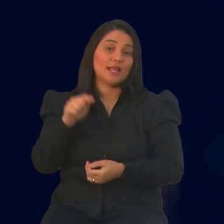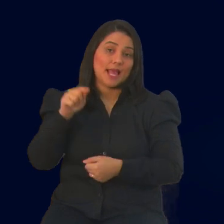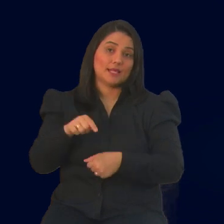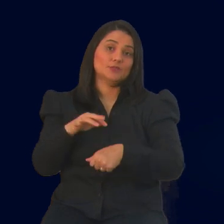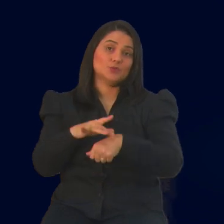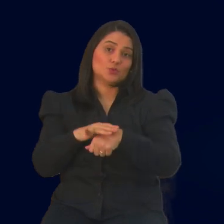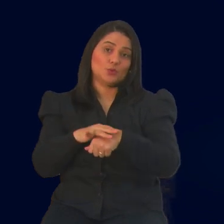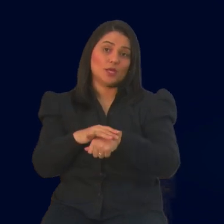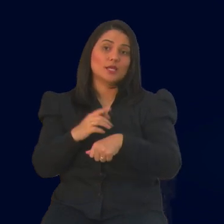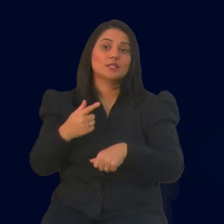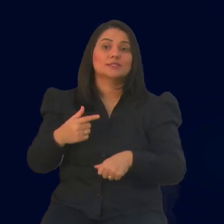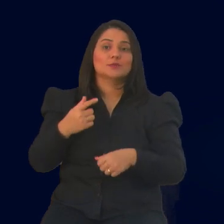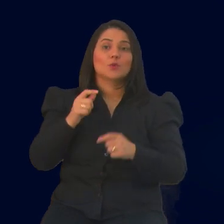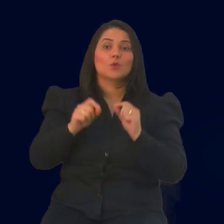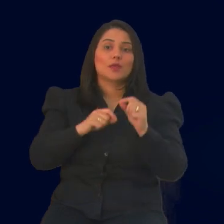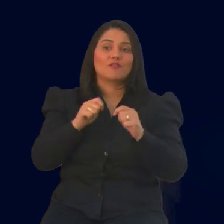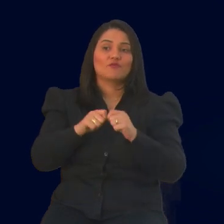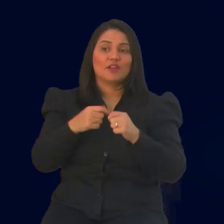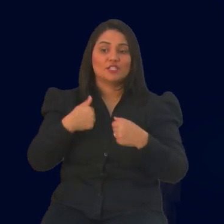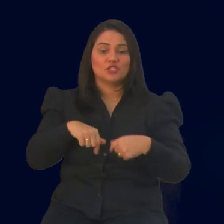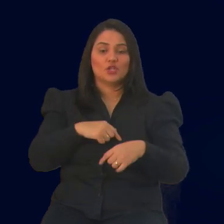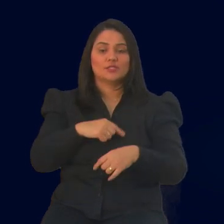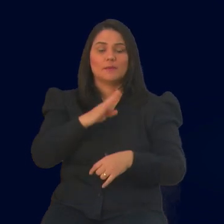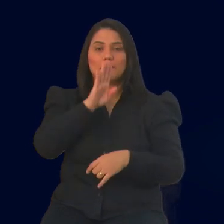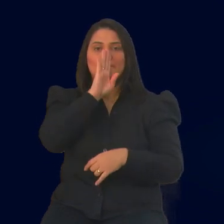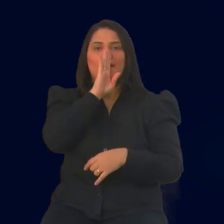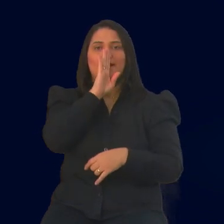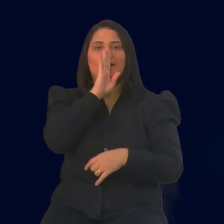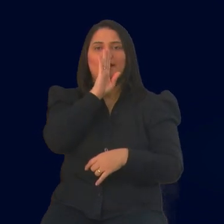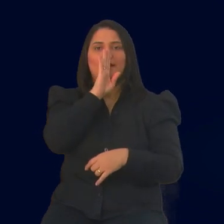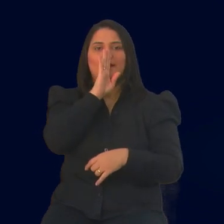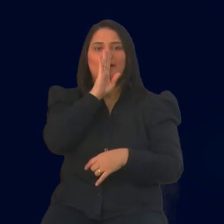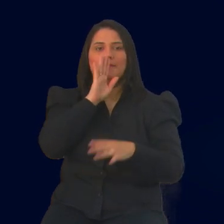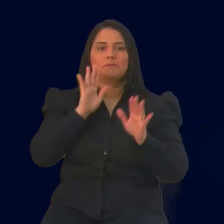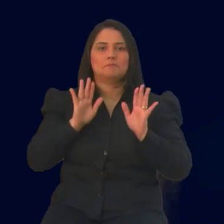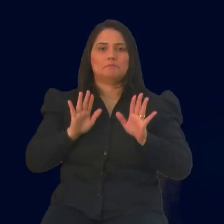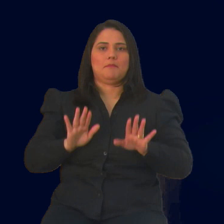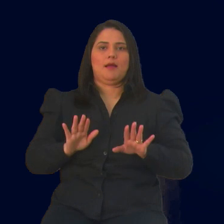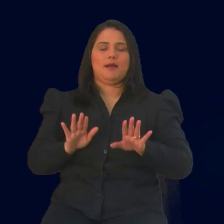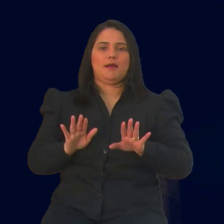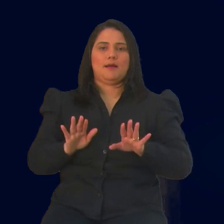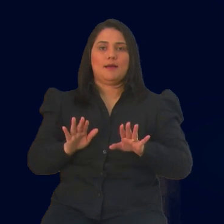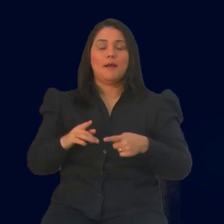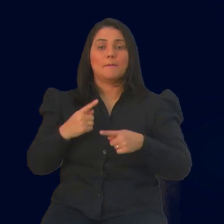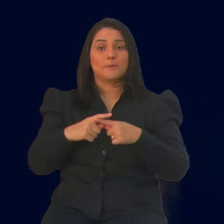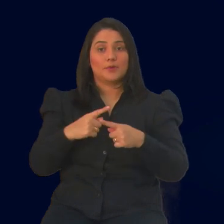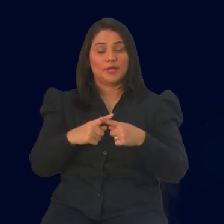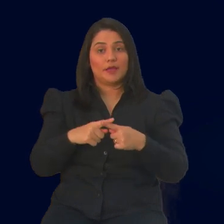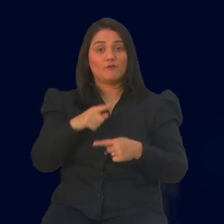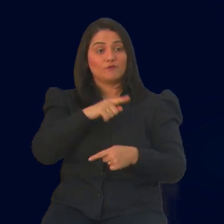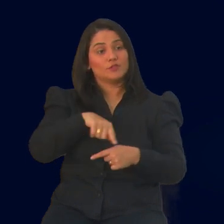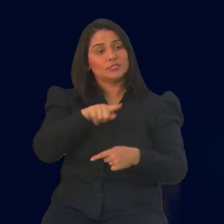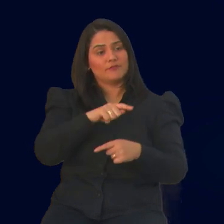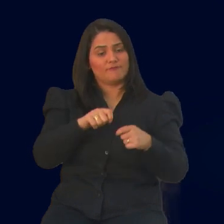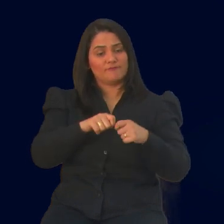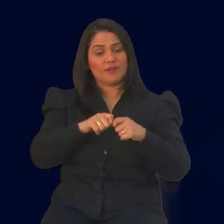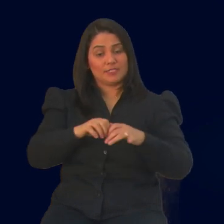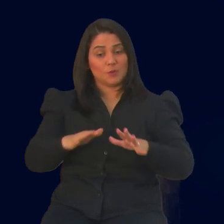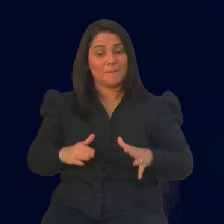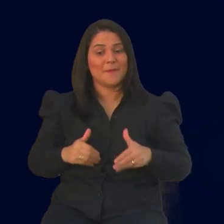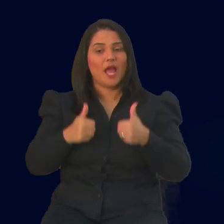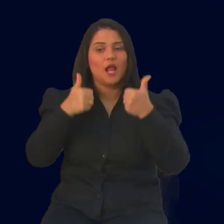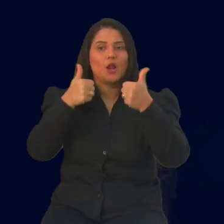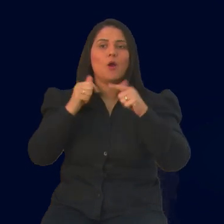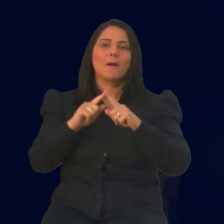nos paralisa. Faz com que aquele momento que você faz uma entrega, em que você deu o seu melhor, ainda assim